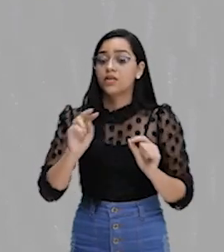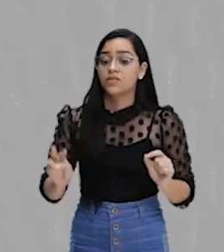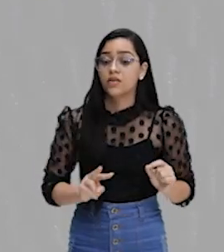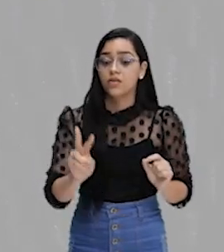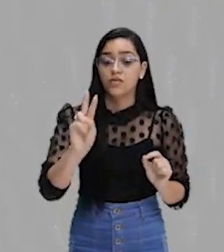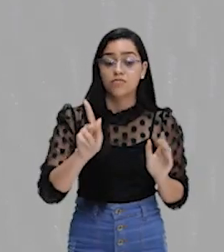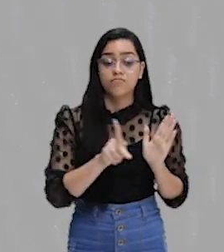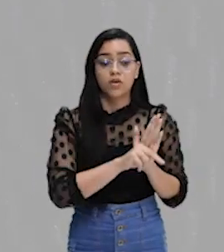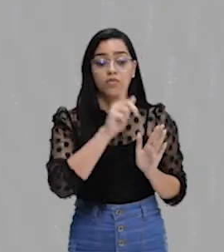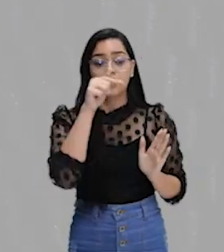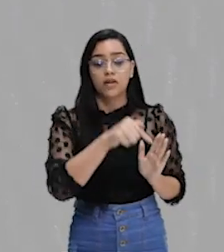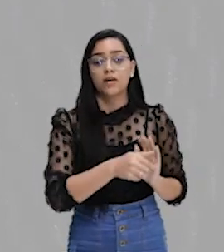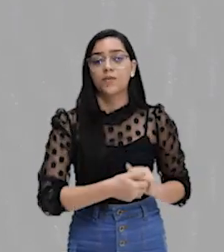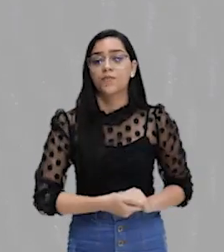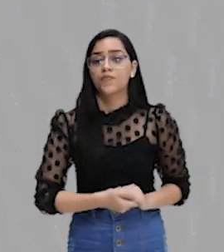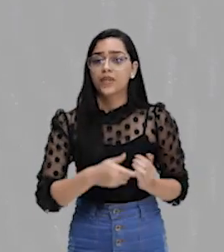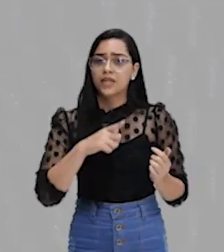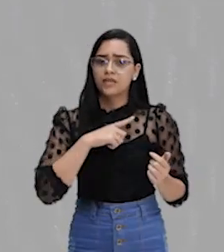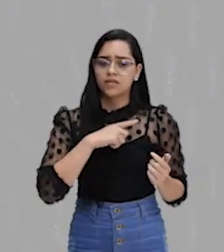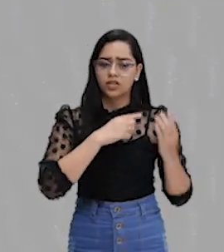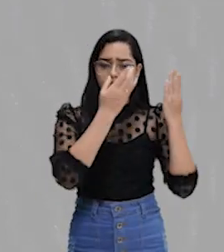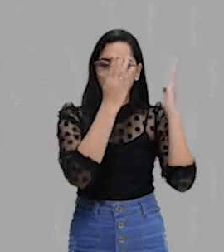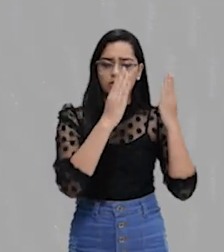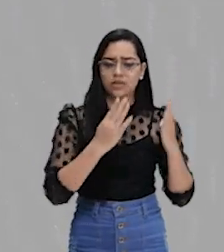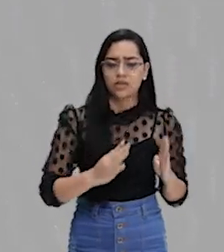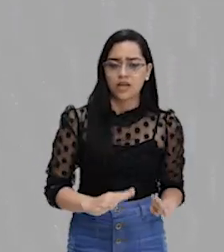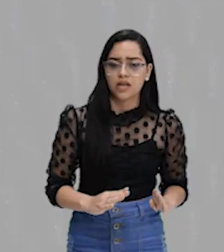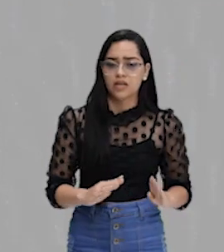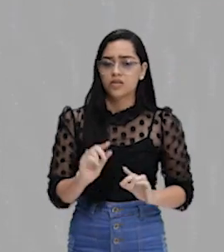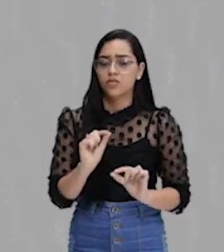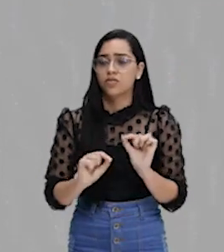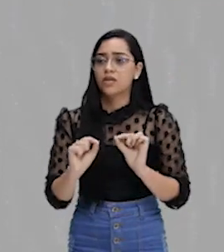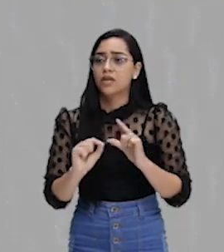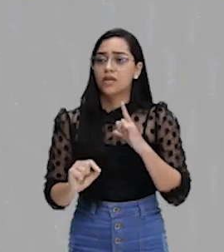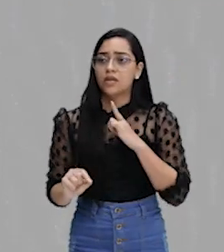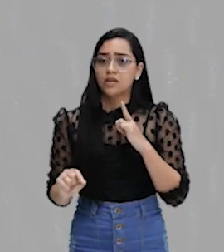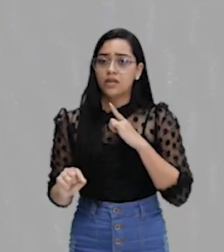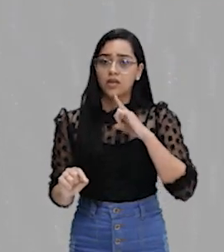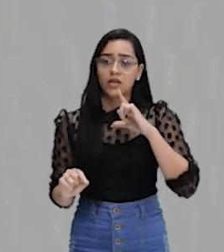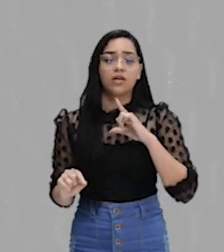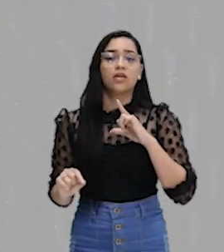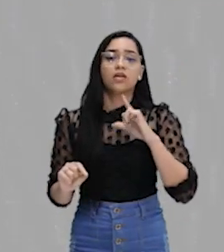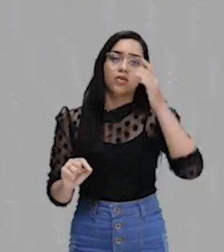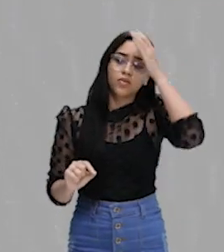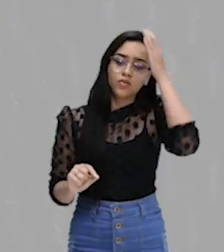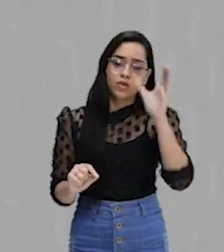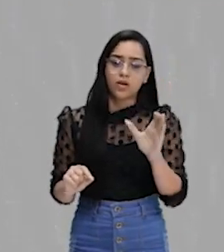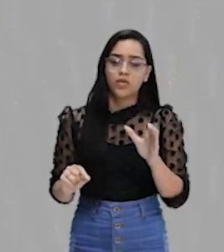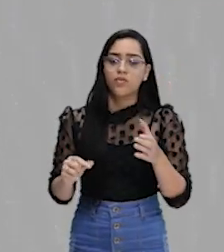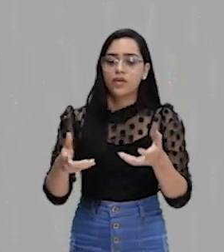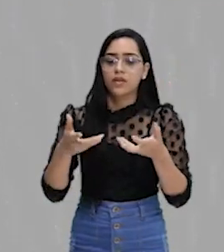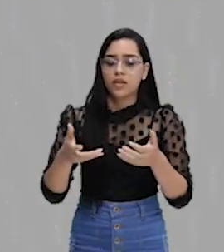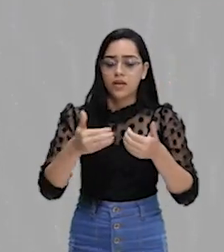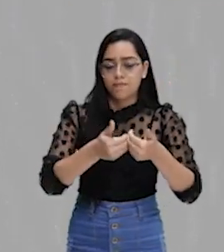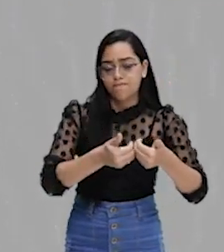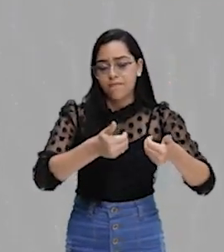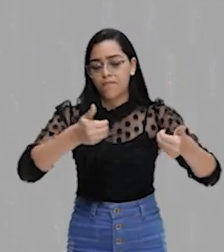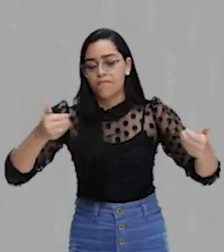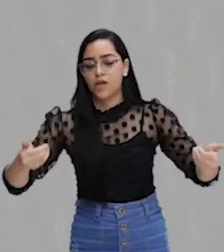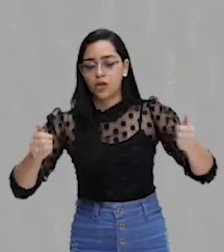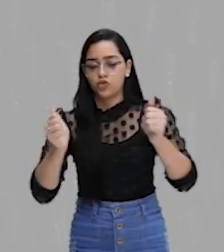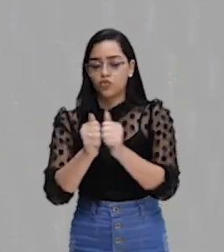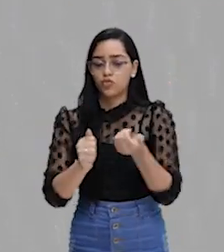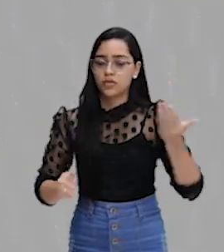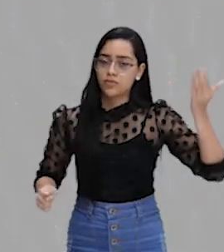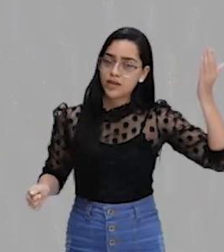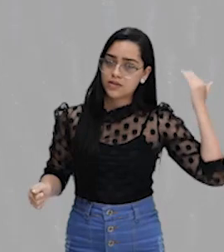lá. Então, nessa perspectiva de análise, por mais que o Renascimento cultural ele tente romper com esse